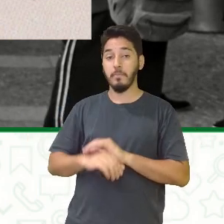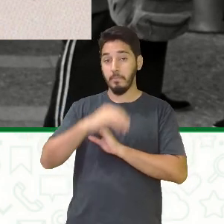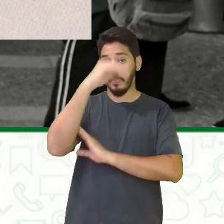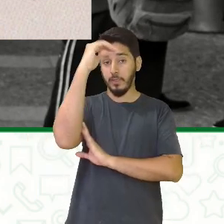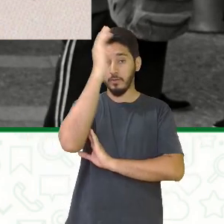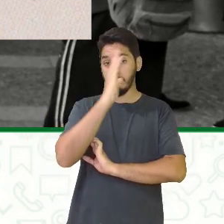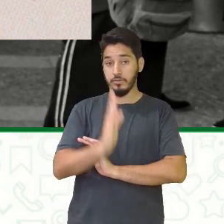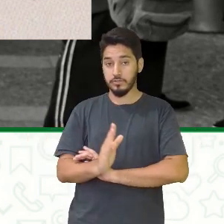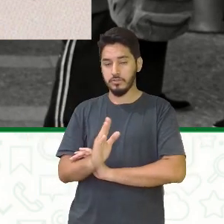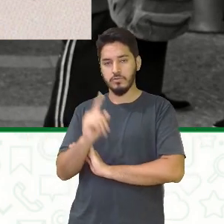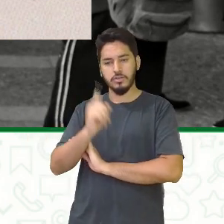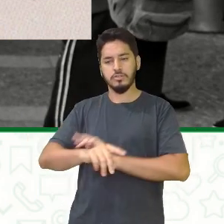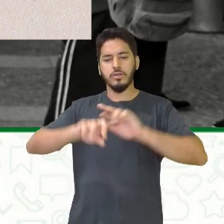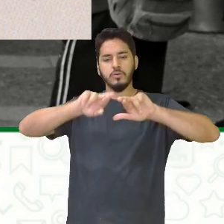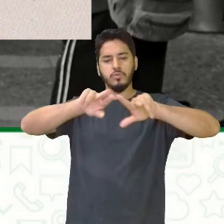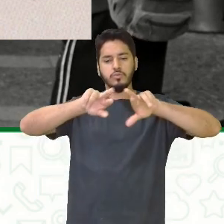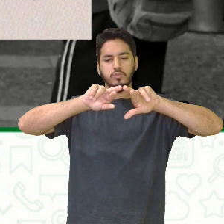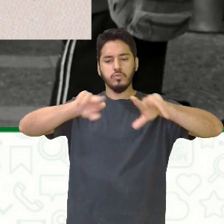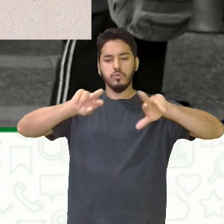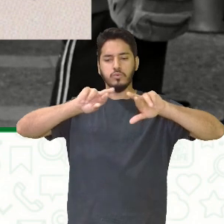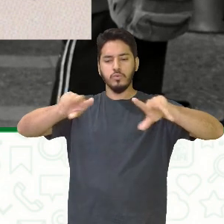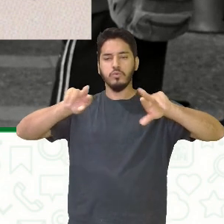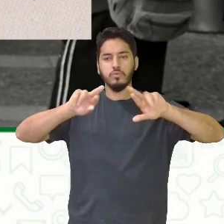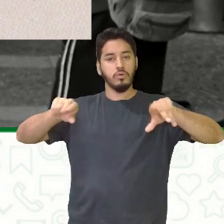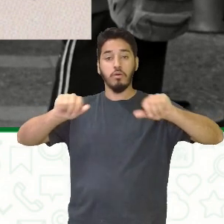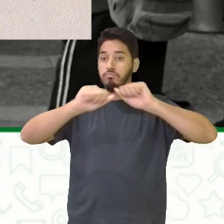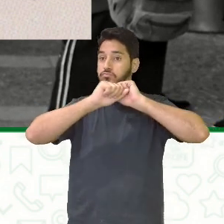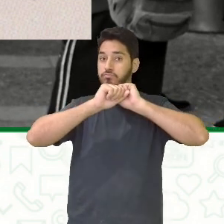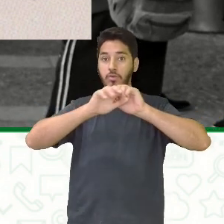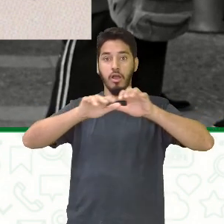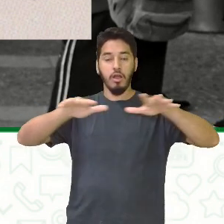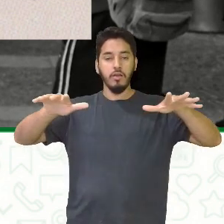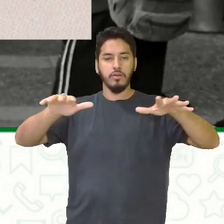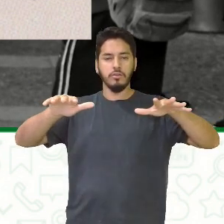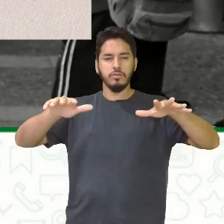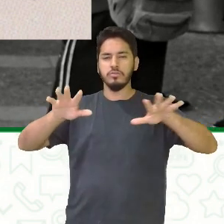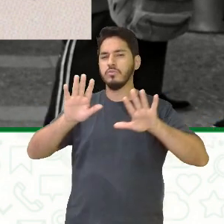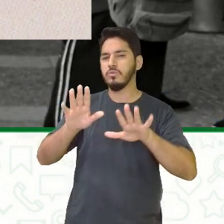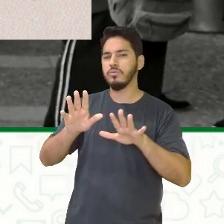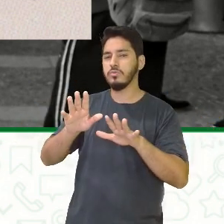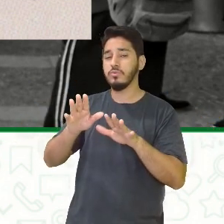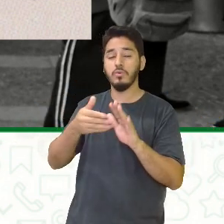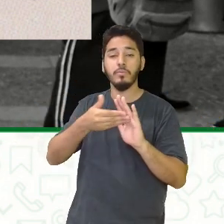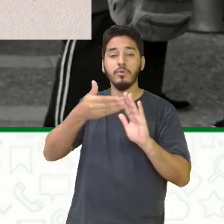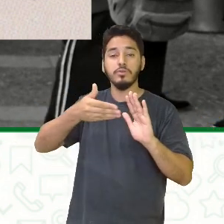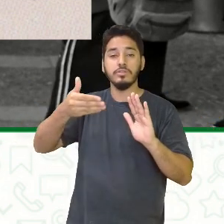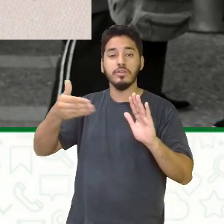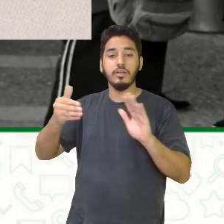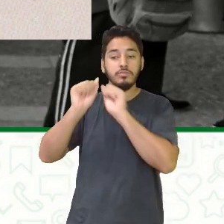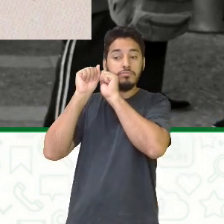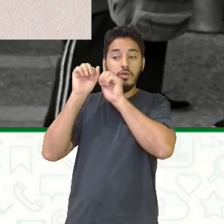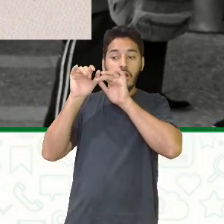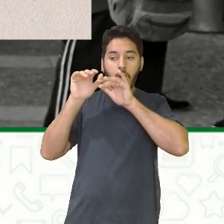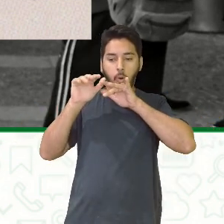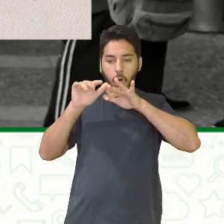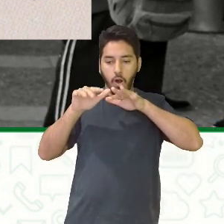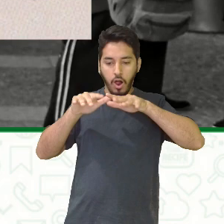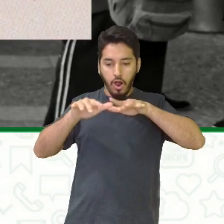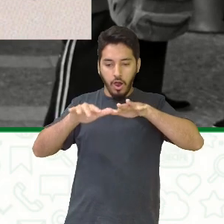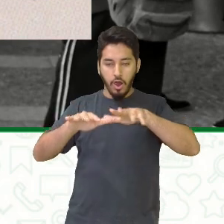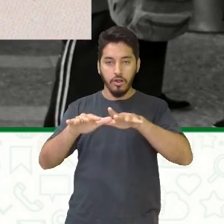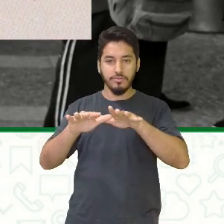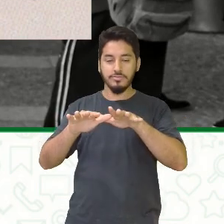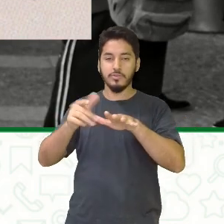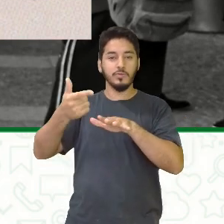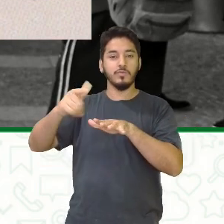Brasil, essa diversidade é ampla. Desde quando? O processo de colonização. Não vai